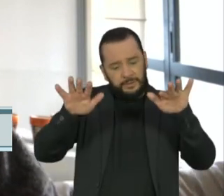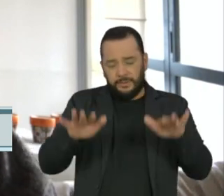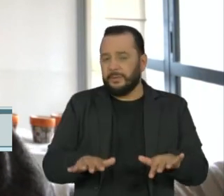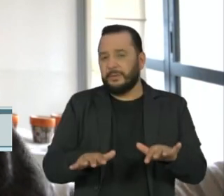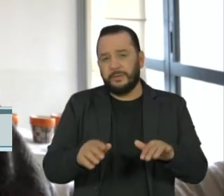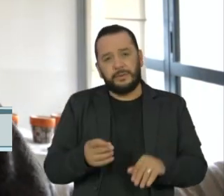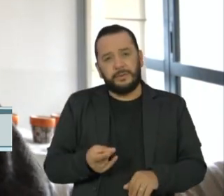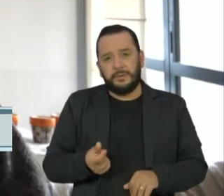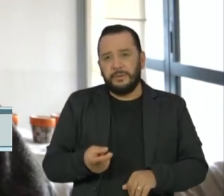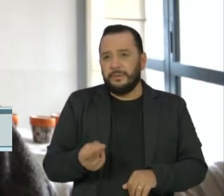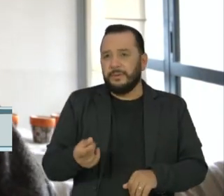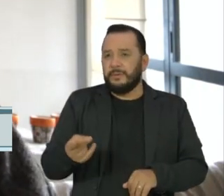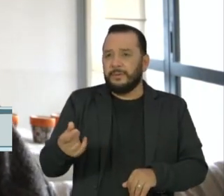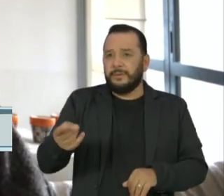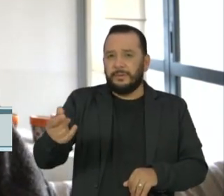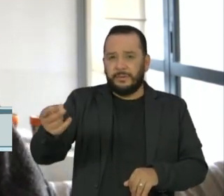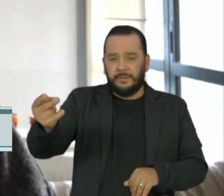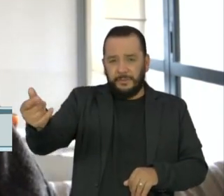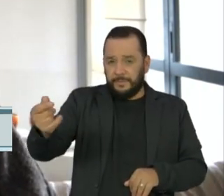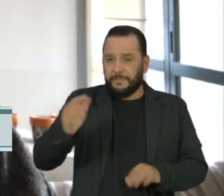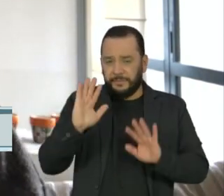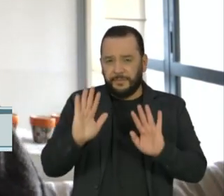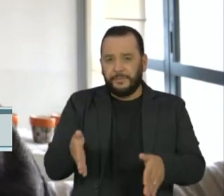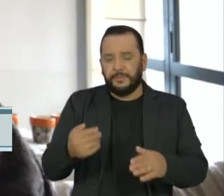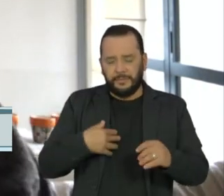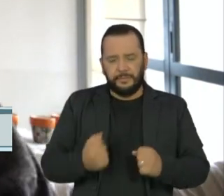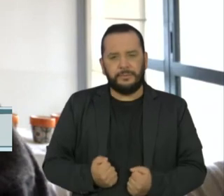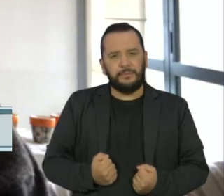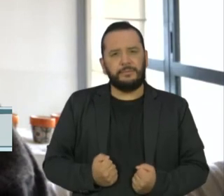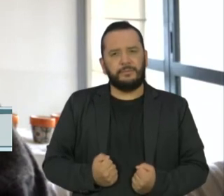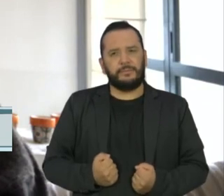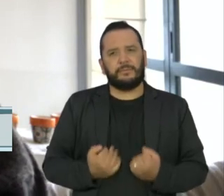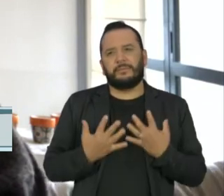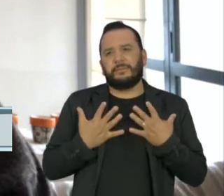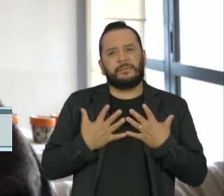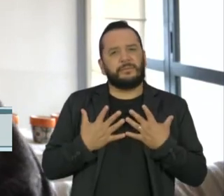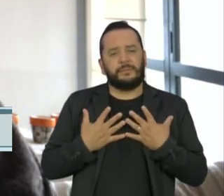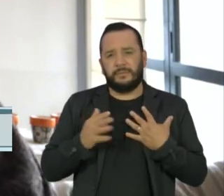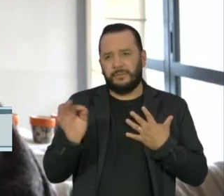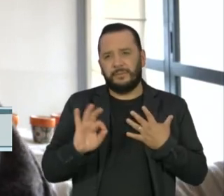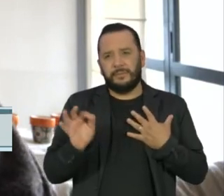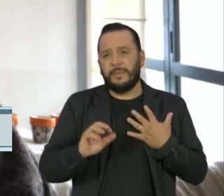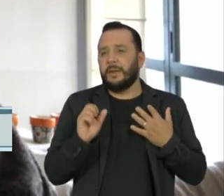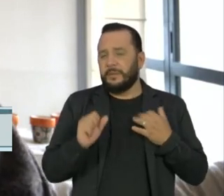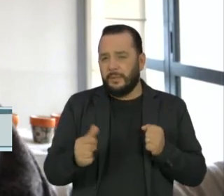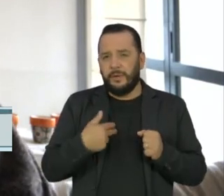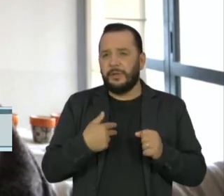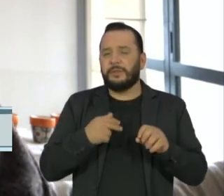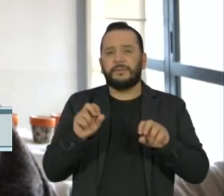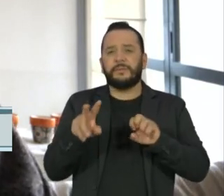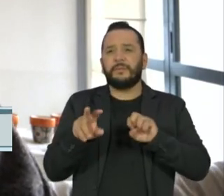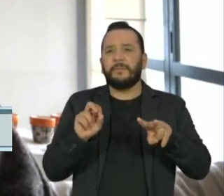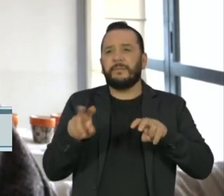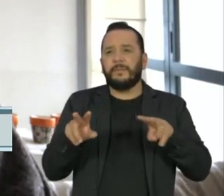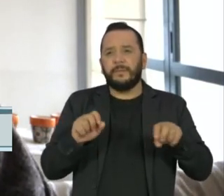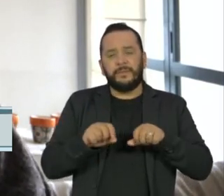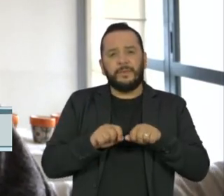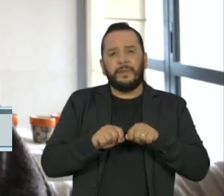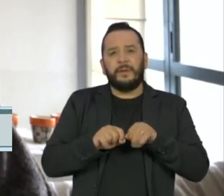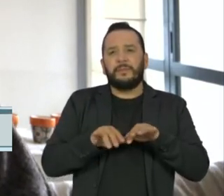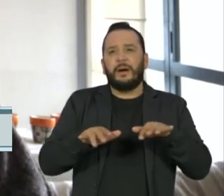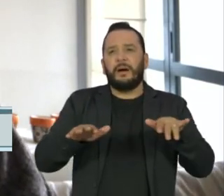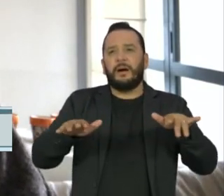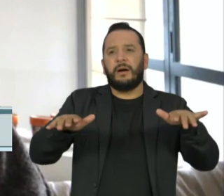eventualmente não causar uma onda de infecção, como está causando agora durante a pandemia, ele pode simplesmente ser um vírus que